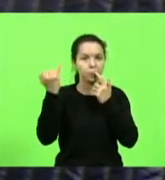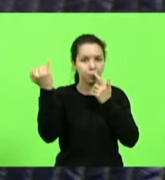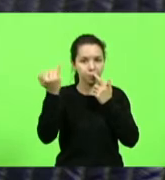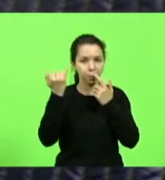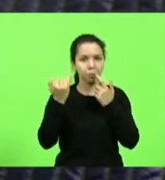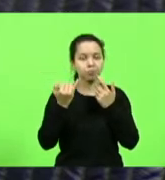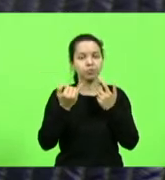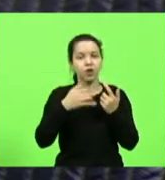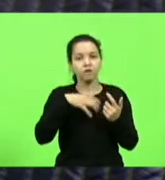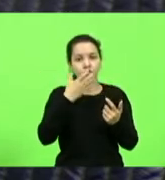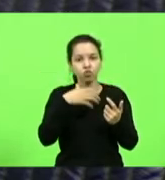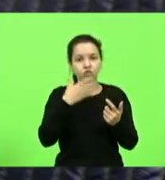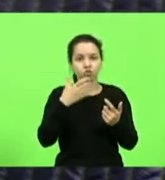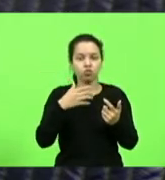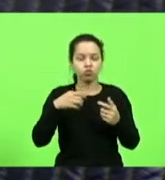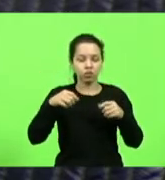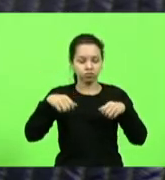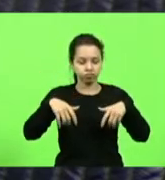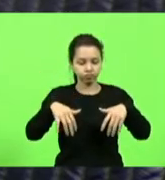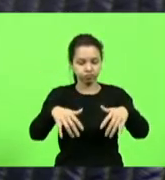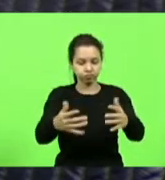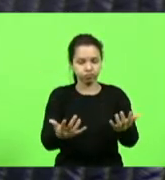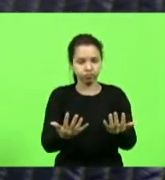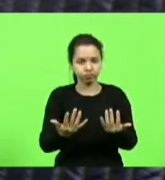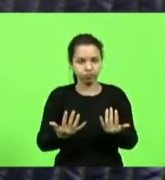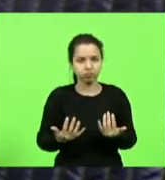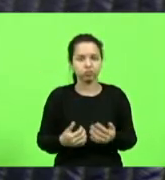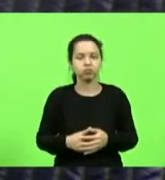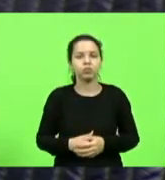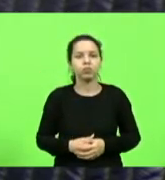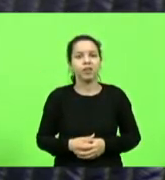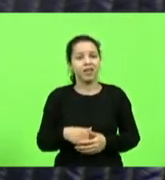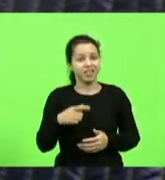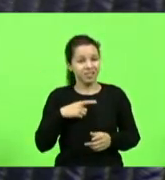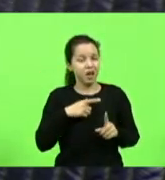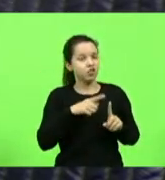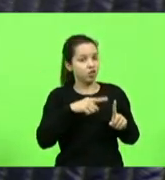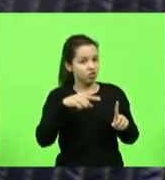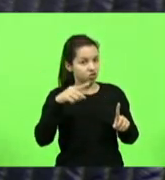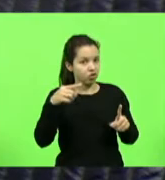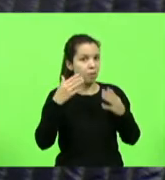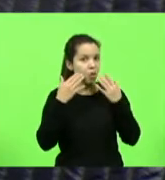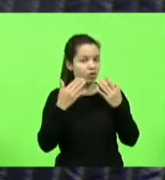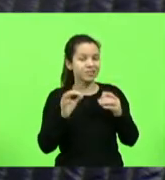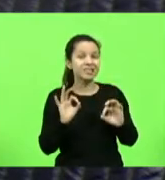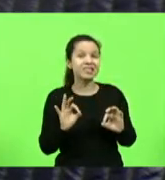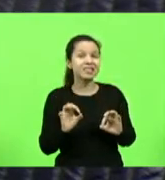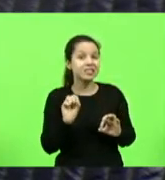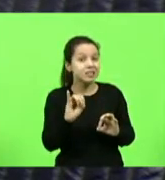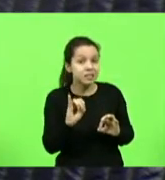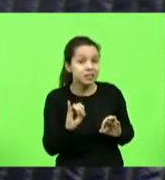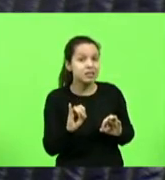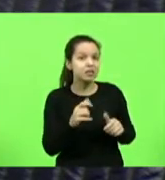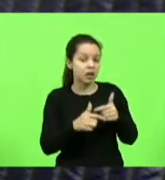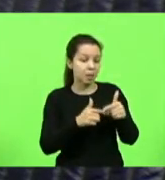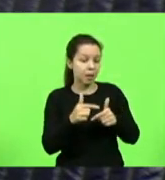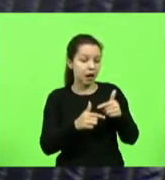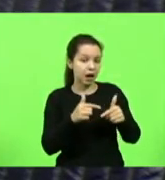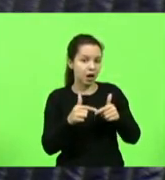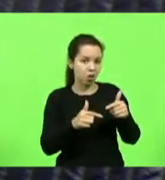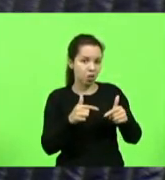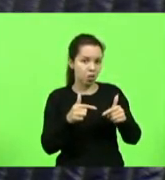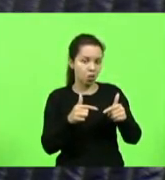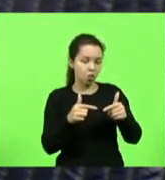fruticultura. E tem dados estatísticos. Se não faz esse trabalho, a perda